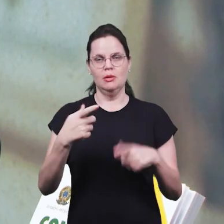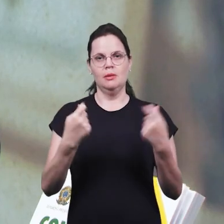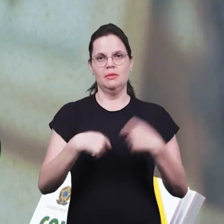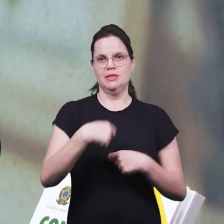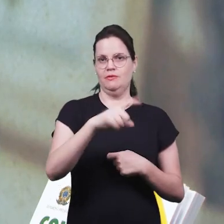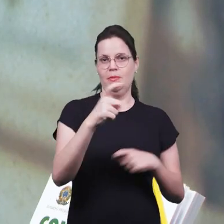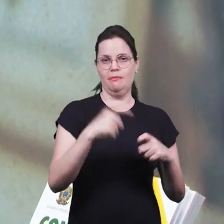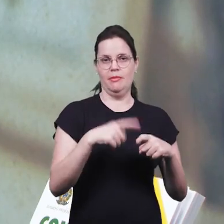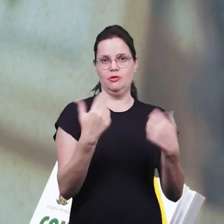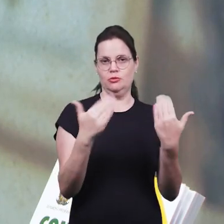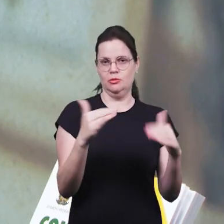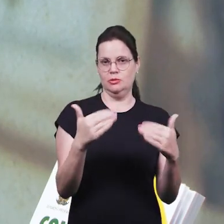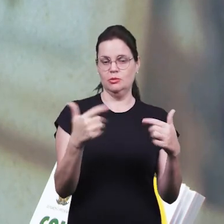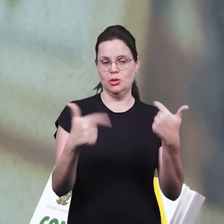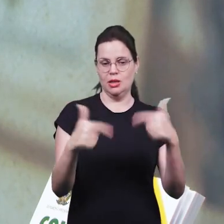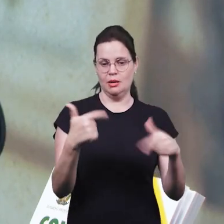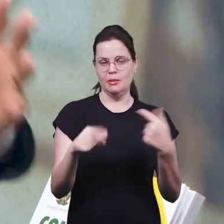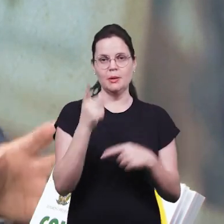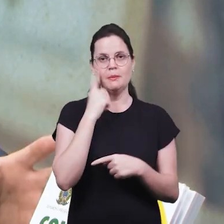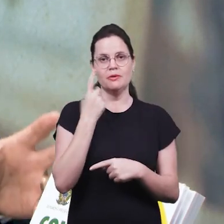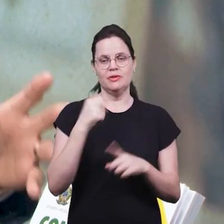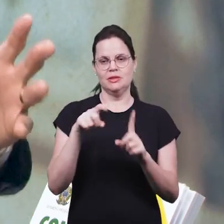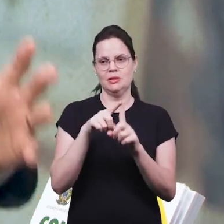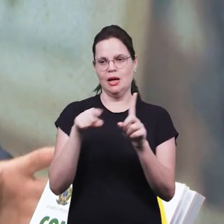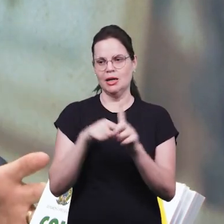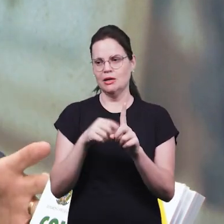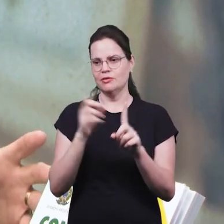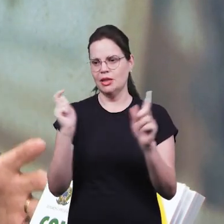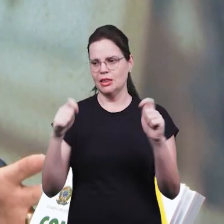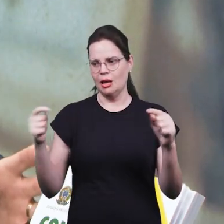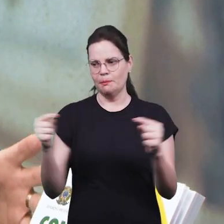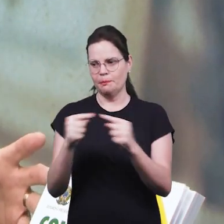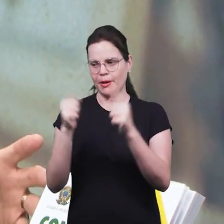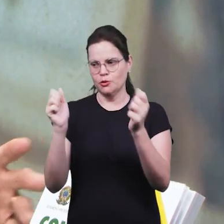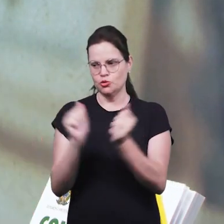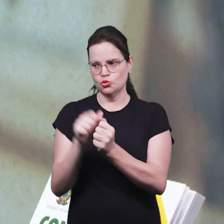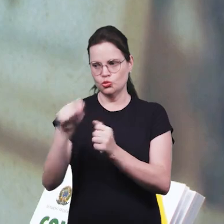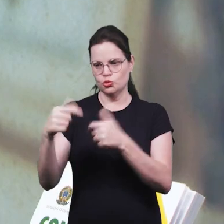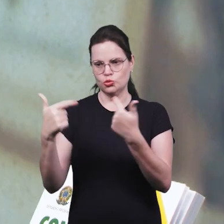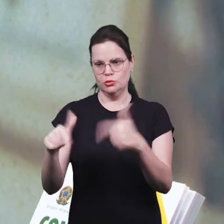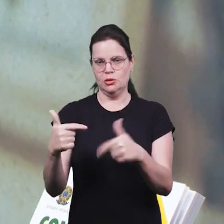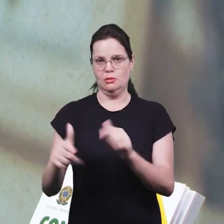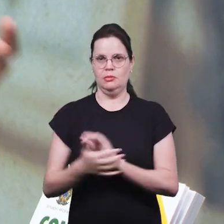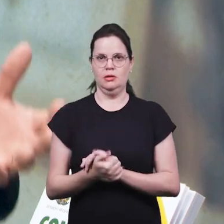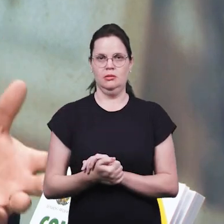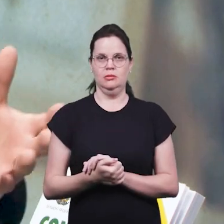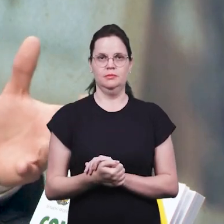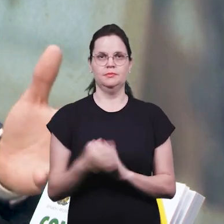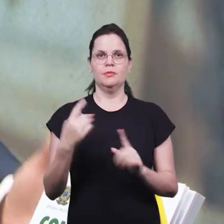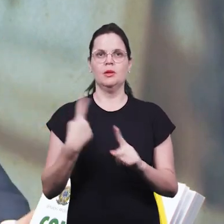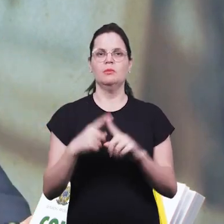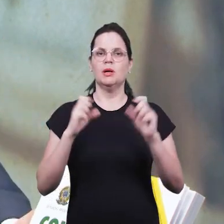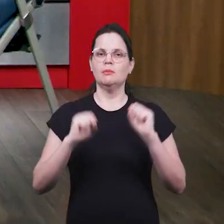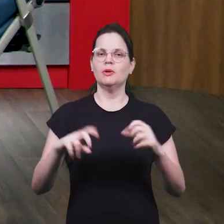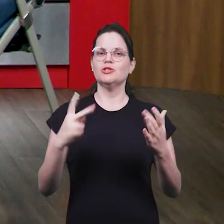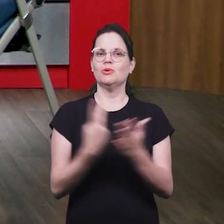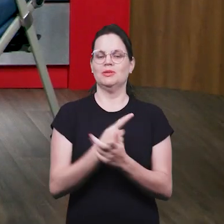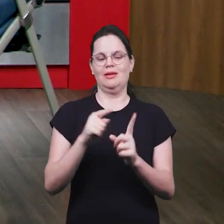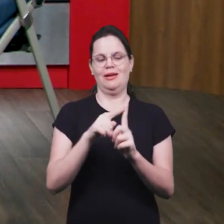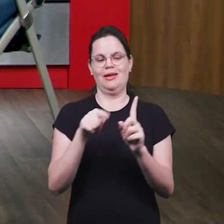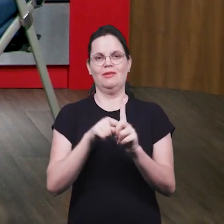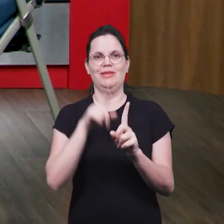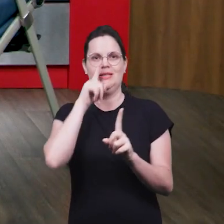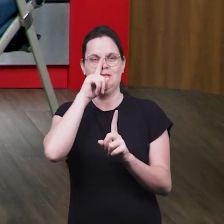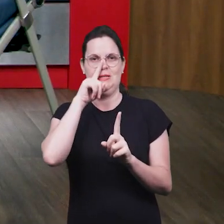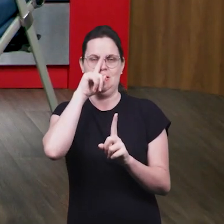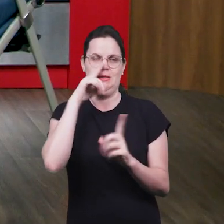do trabalho para dizer se a gravidez é compatível com a gestação. Porque pode ter Correto. aquelas situações de gestação de risco, em